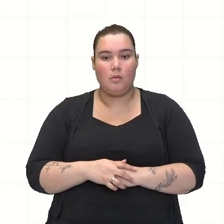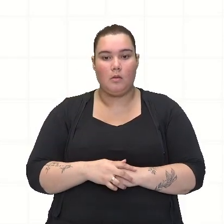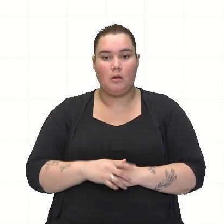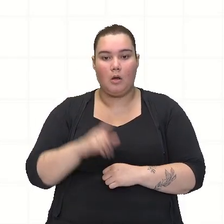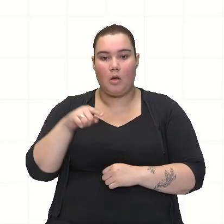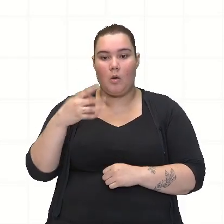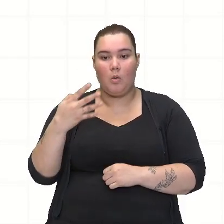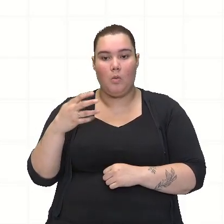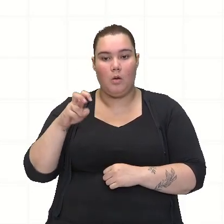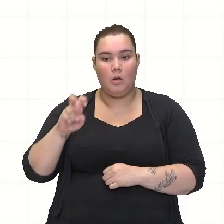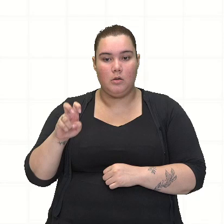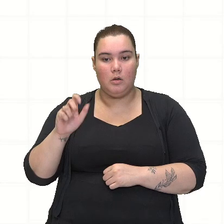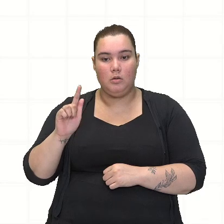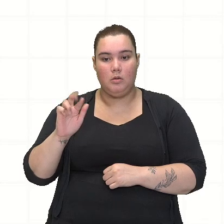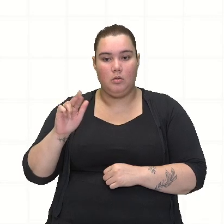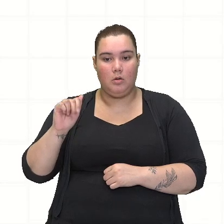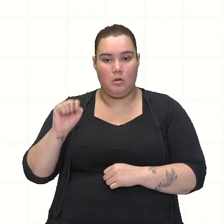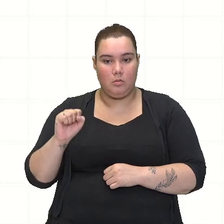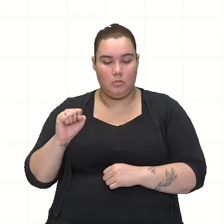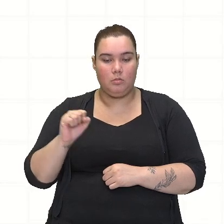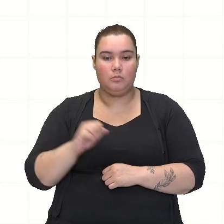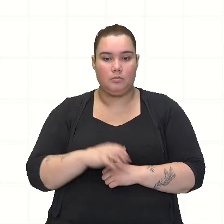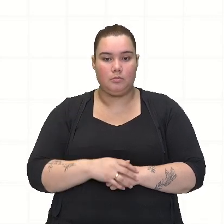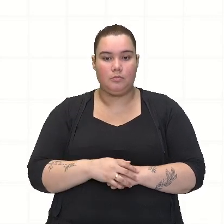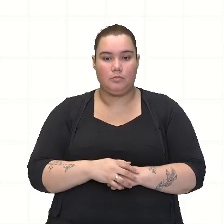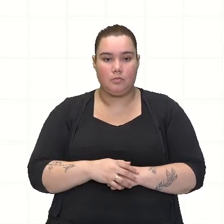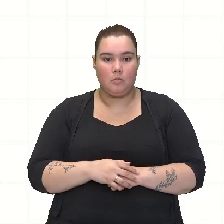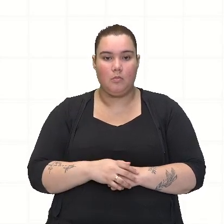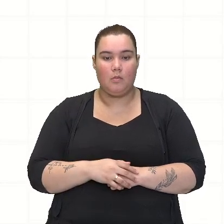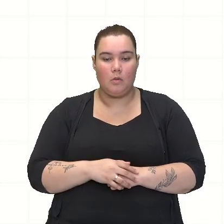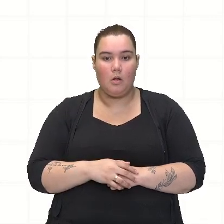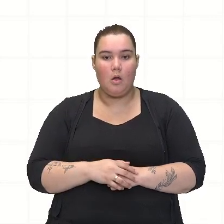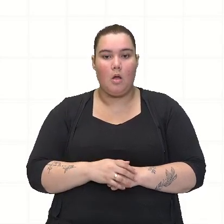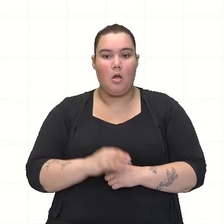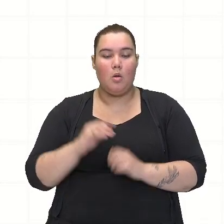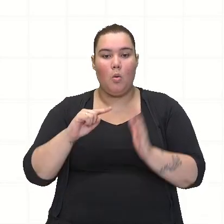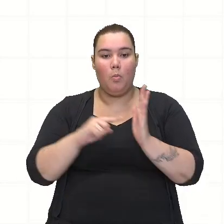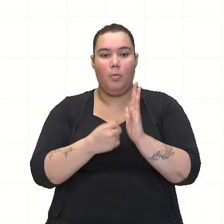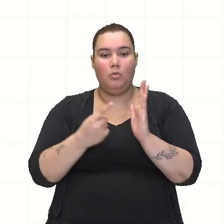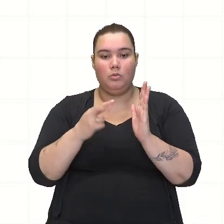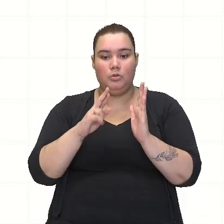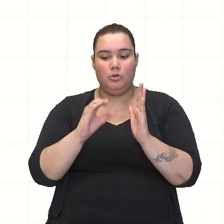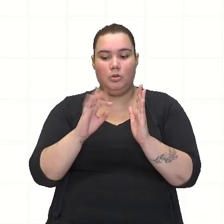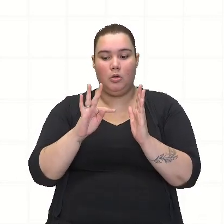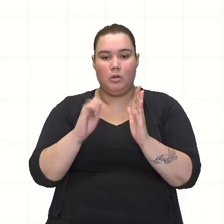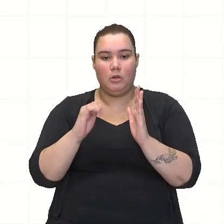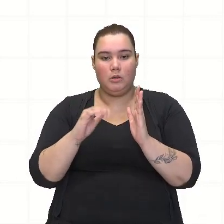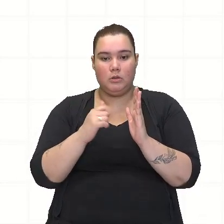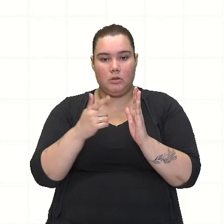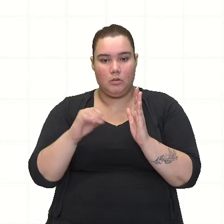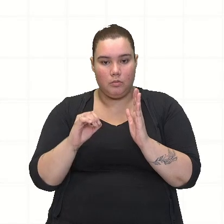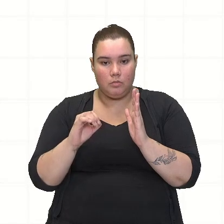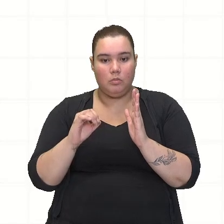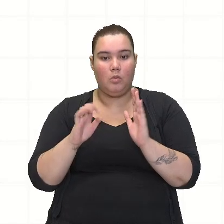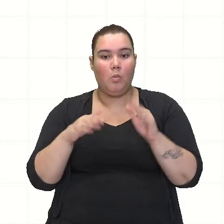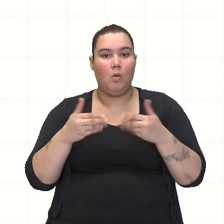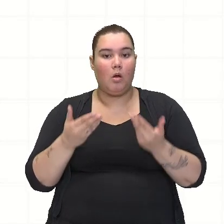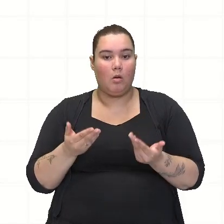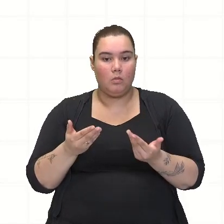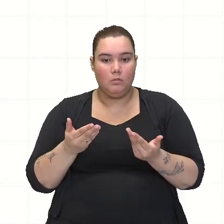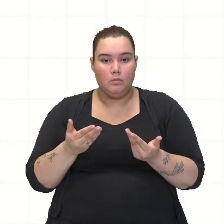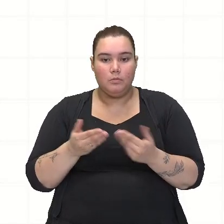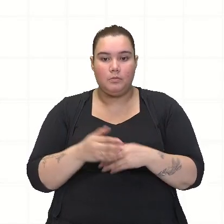de 45 graus, olha. E o centro de rotação. Quem foi o centro, né,